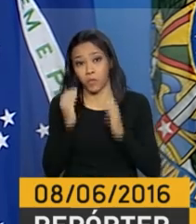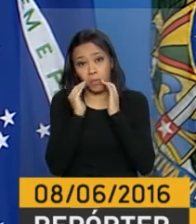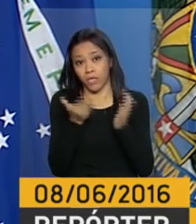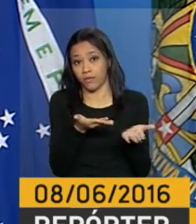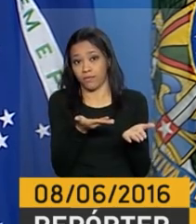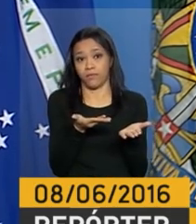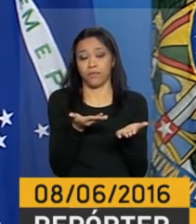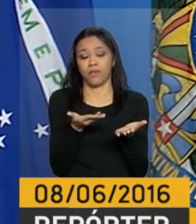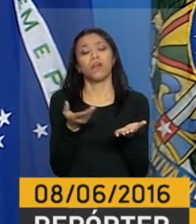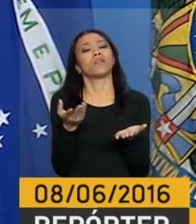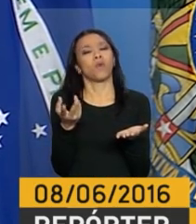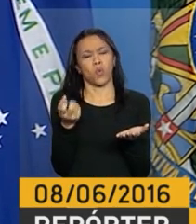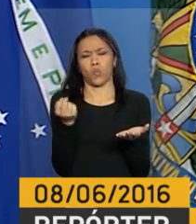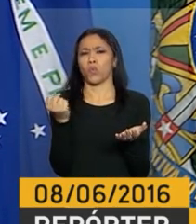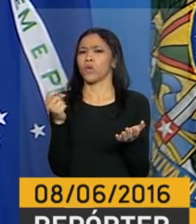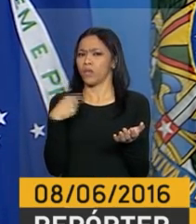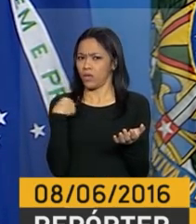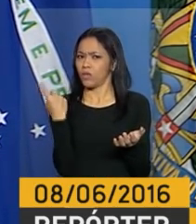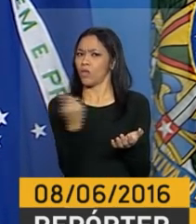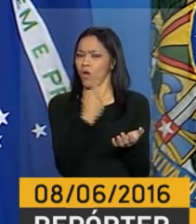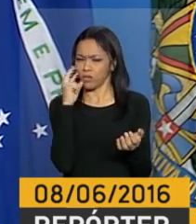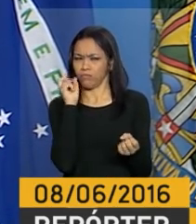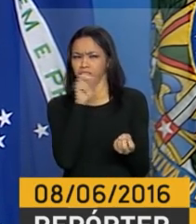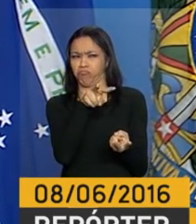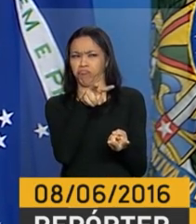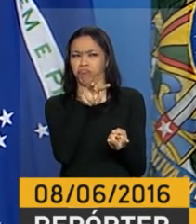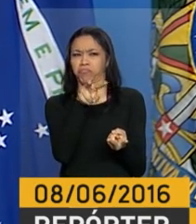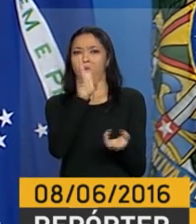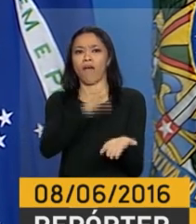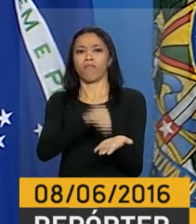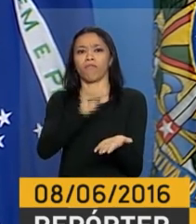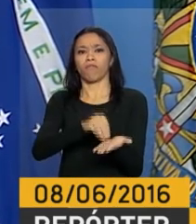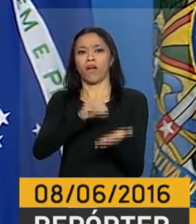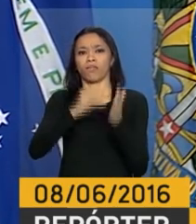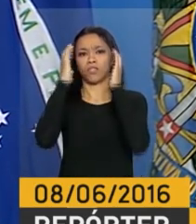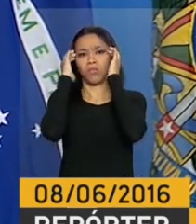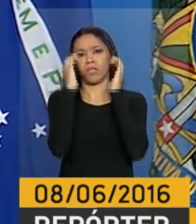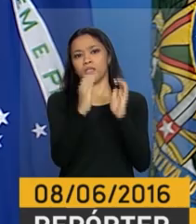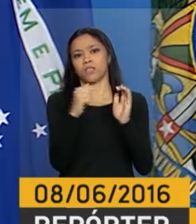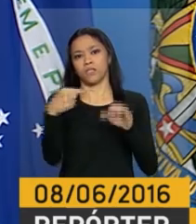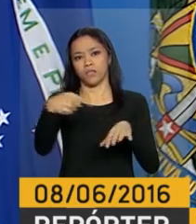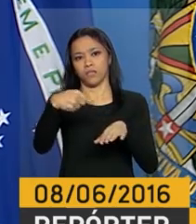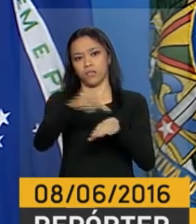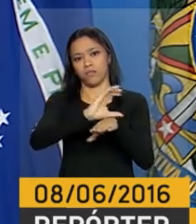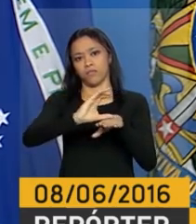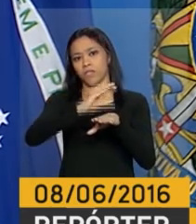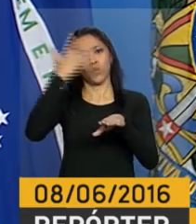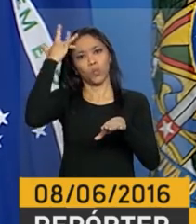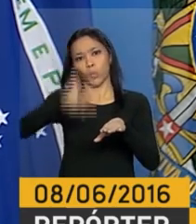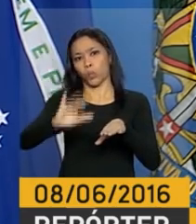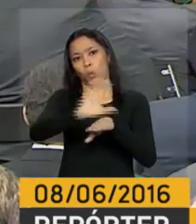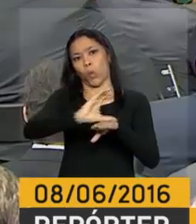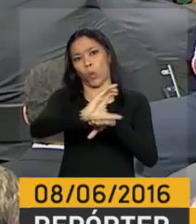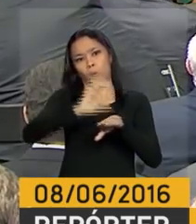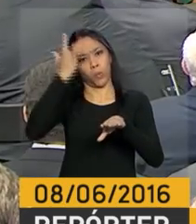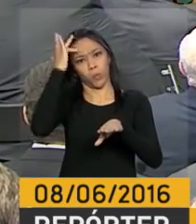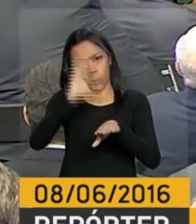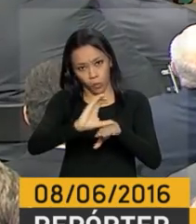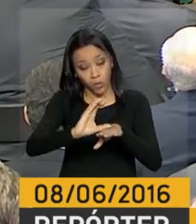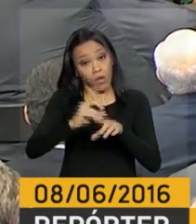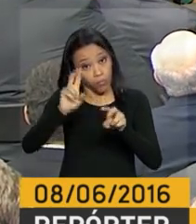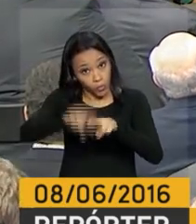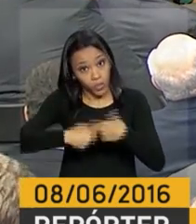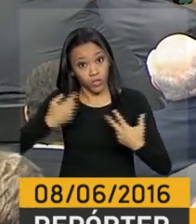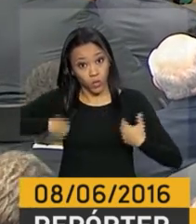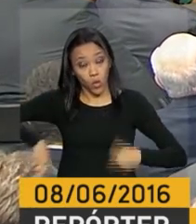vezes nós vemos em alguns movimentos é a desobediência absoluta a ordem jurídica por isso que o nosso